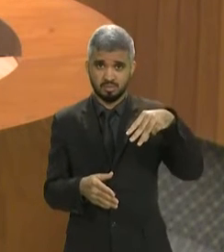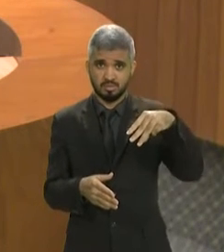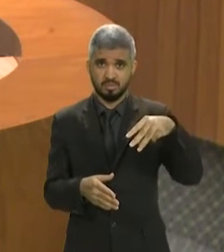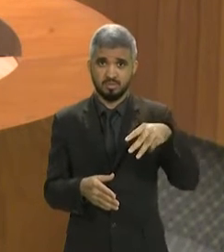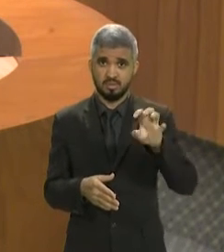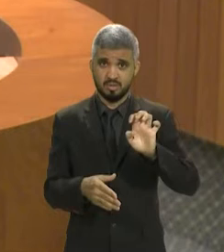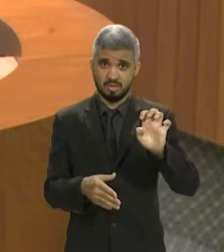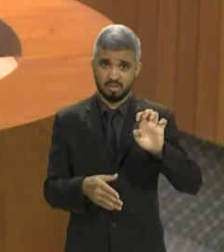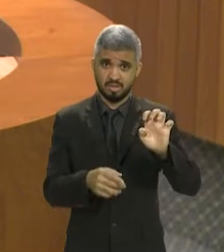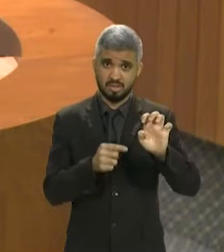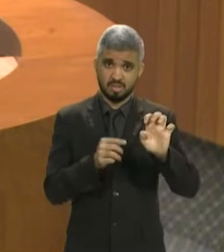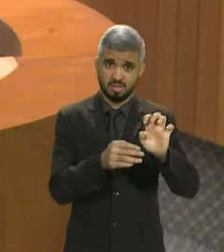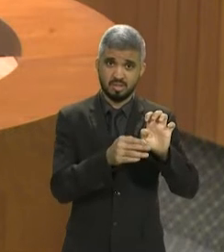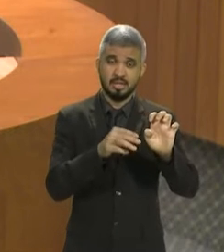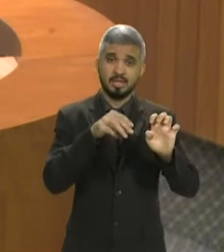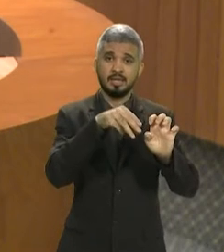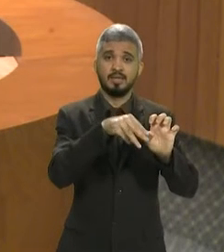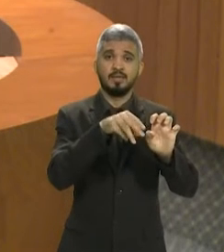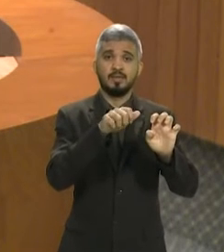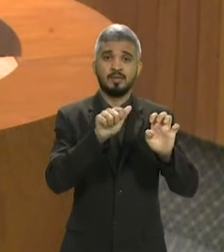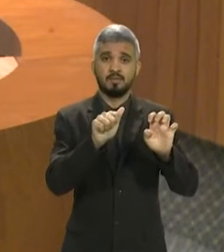a